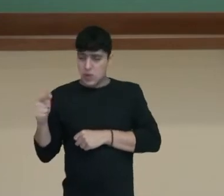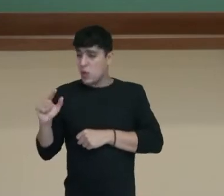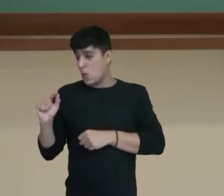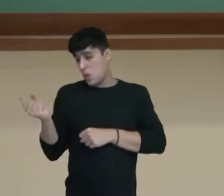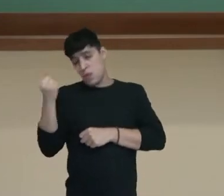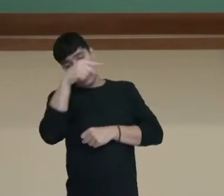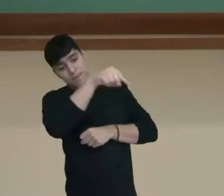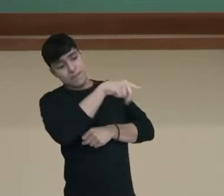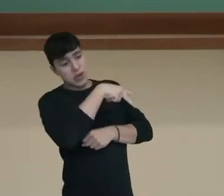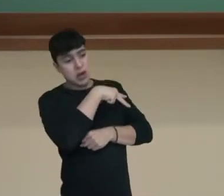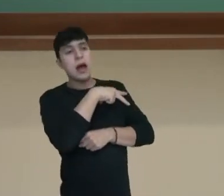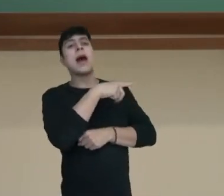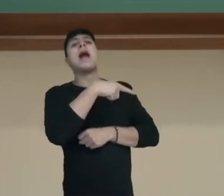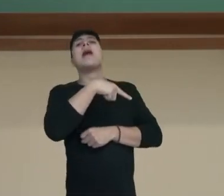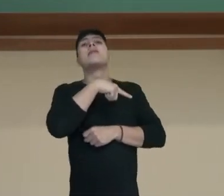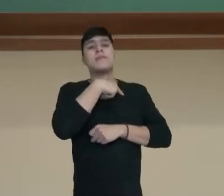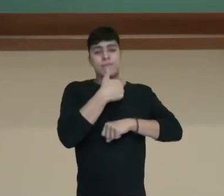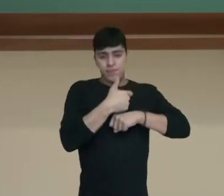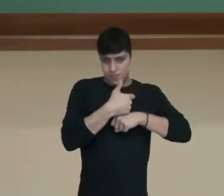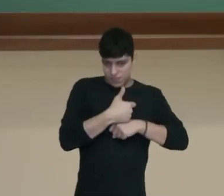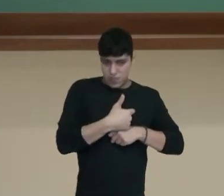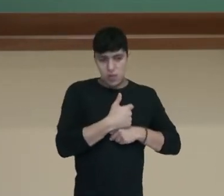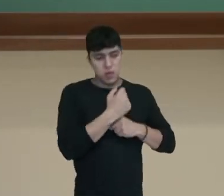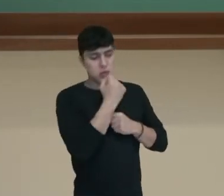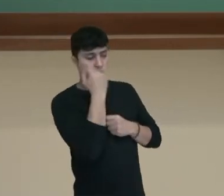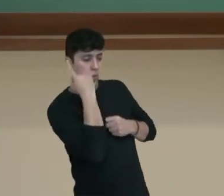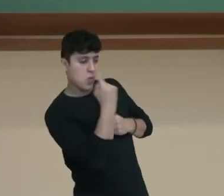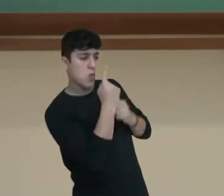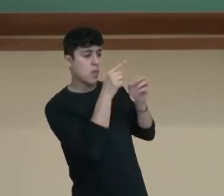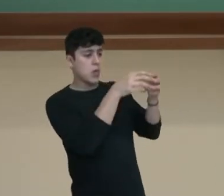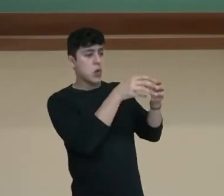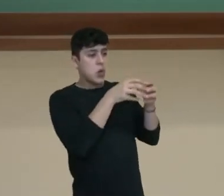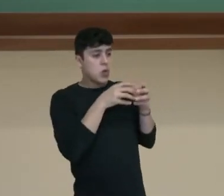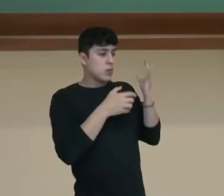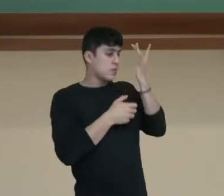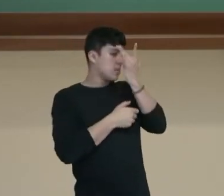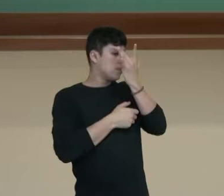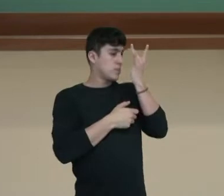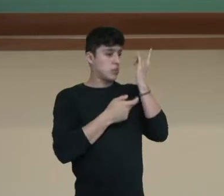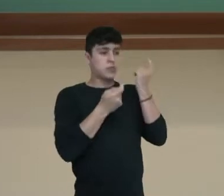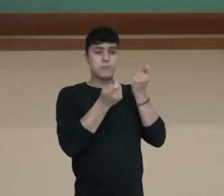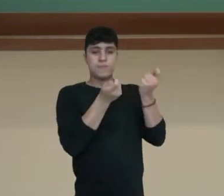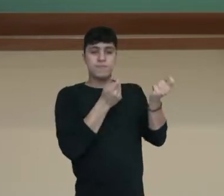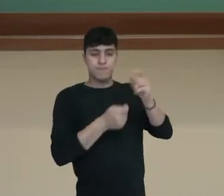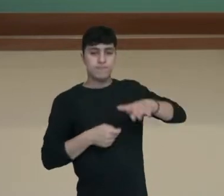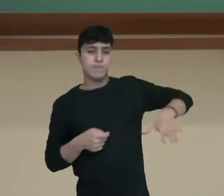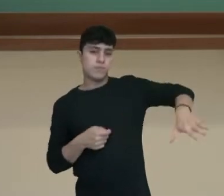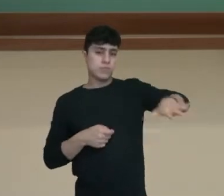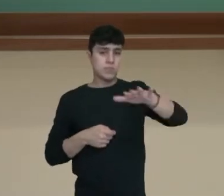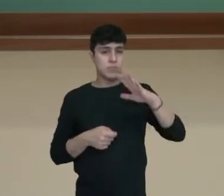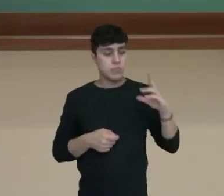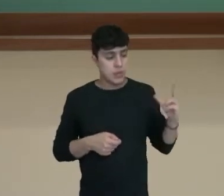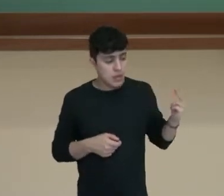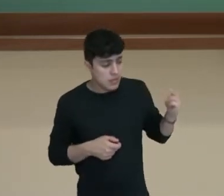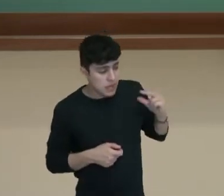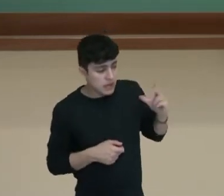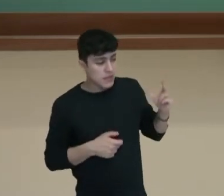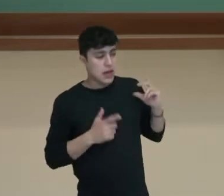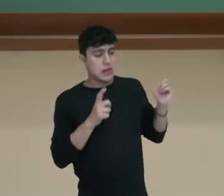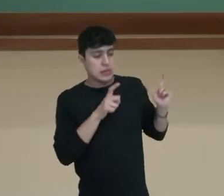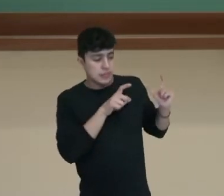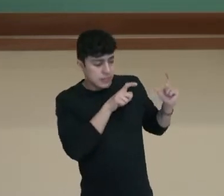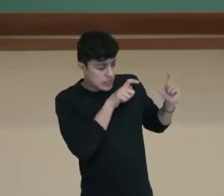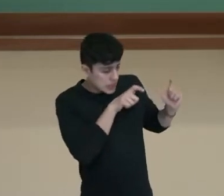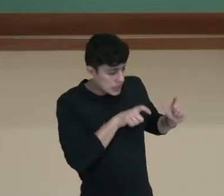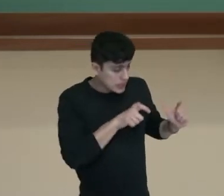escola privada, sim, numa escola privada deve ter uma ou um grupo de pessoas. Quando a gente está falando de privado, né, de espaços